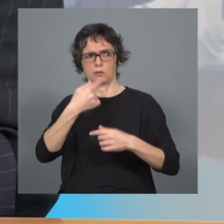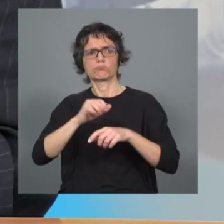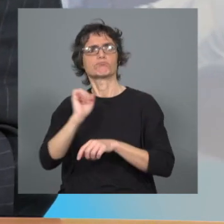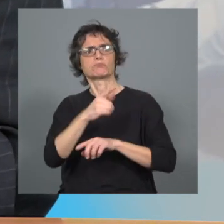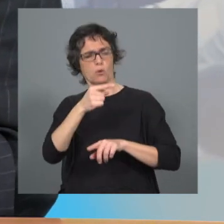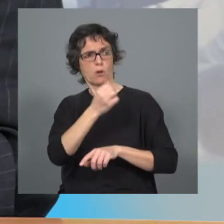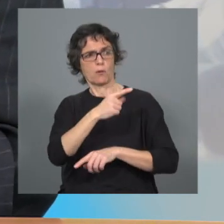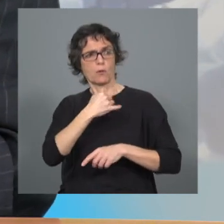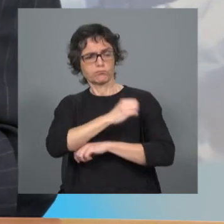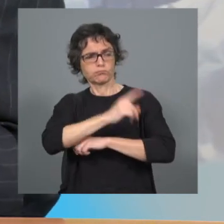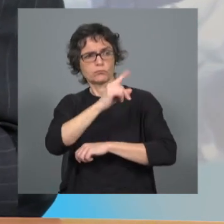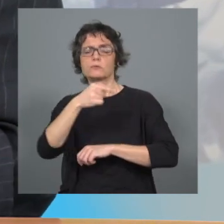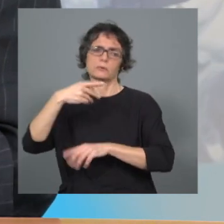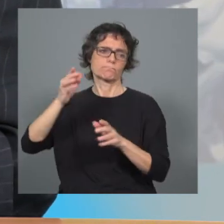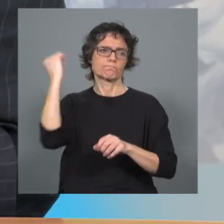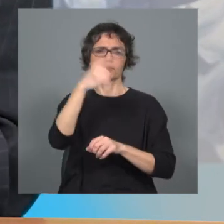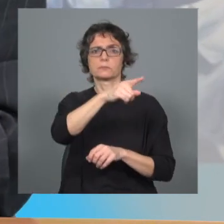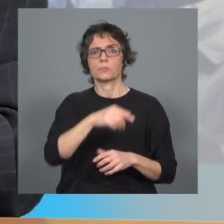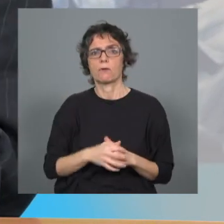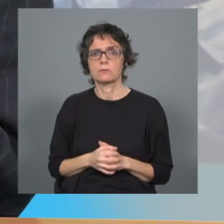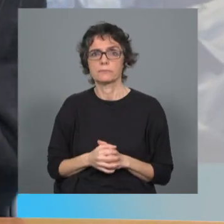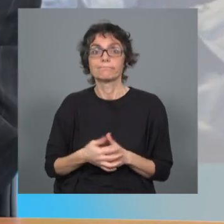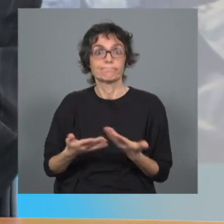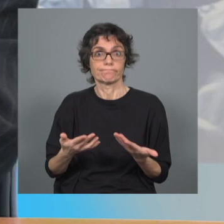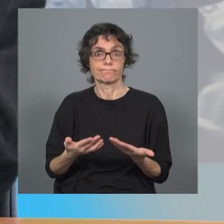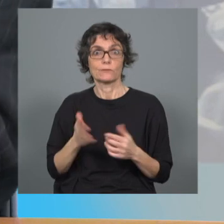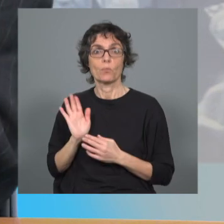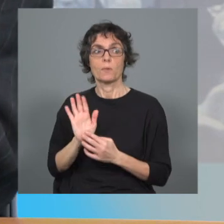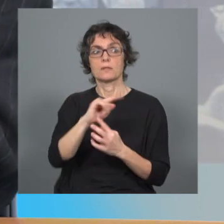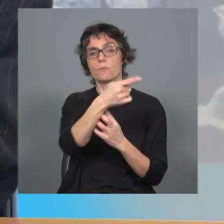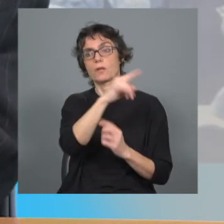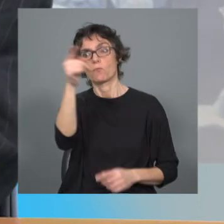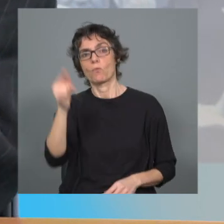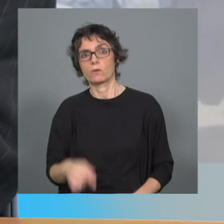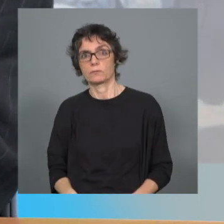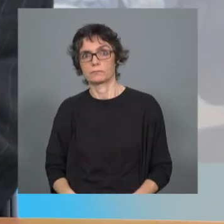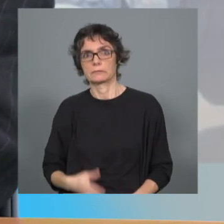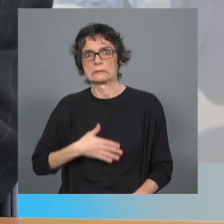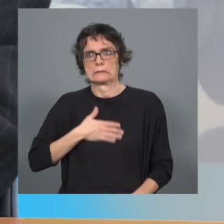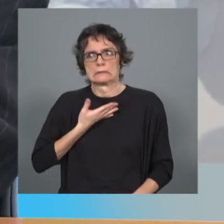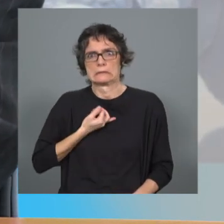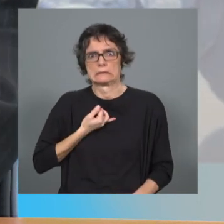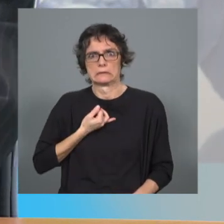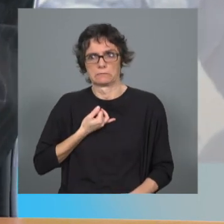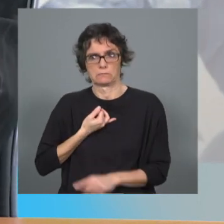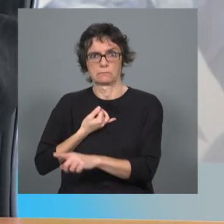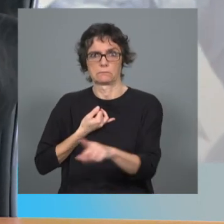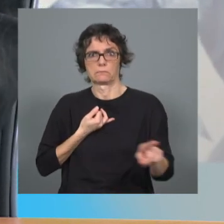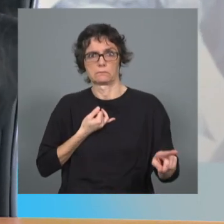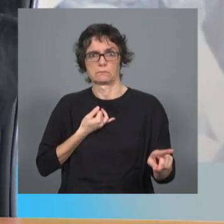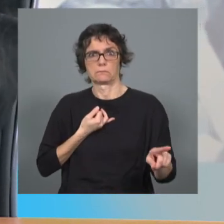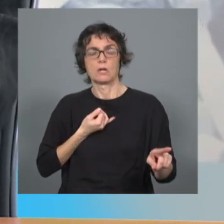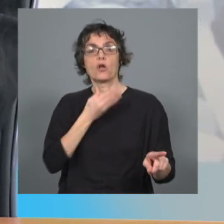volta de Jerusalém para servir de exemplo aos outros. Portanto, este caso está muito... E o próprio judaísmo achava que este